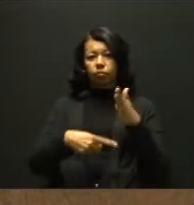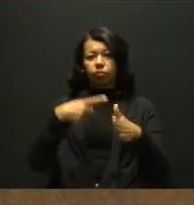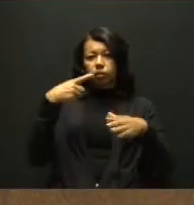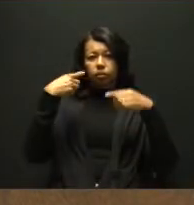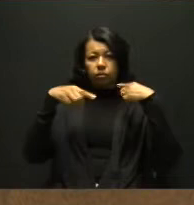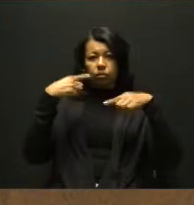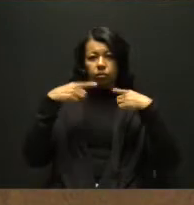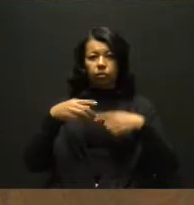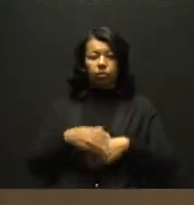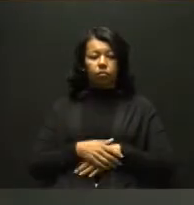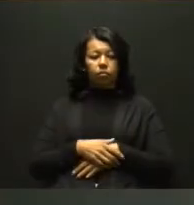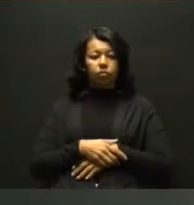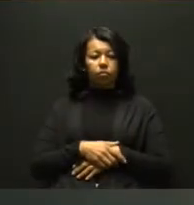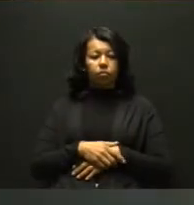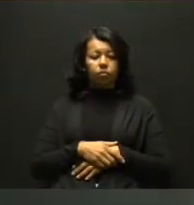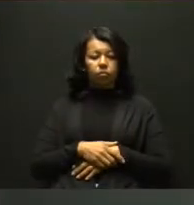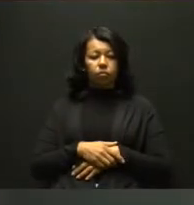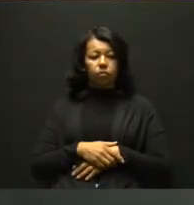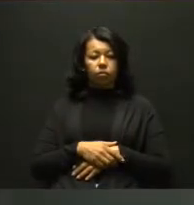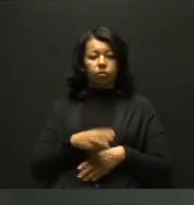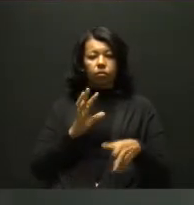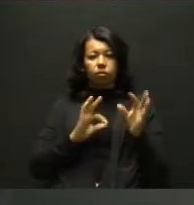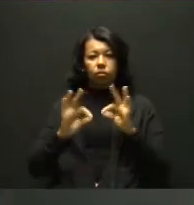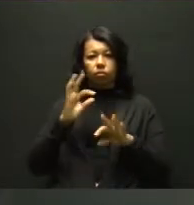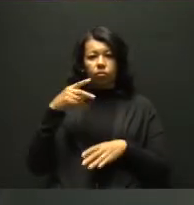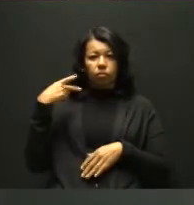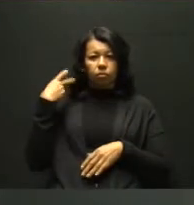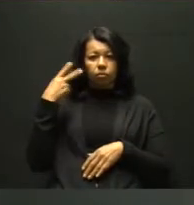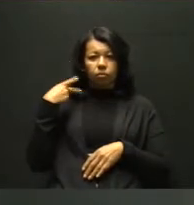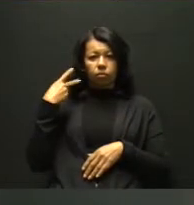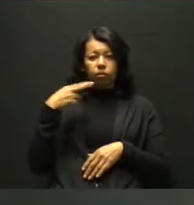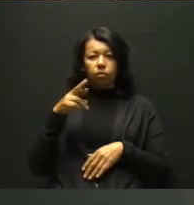discussão onde o presente